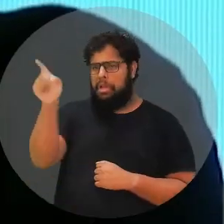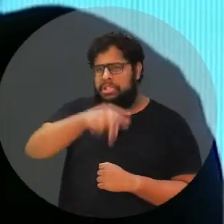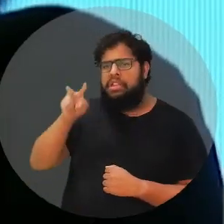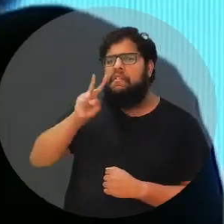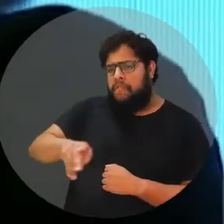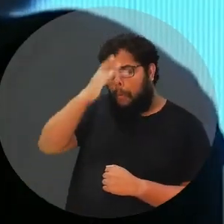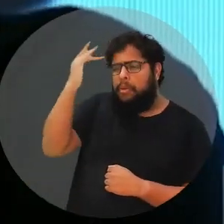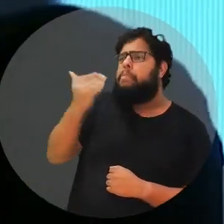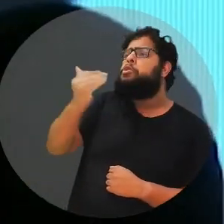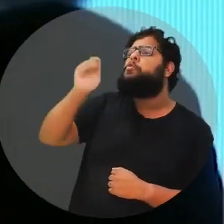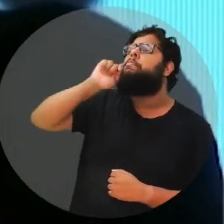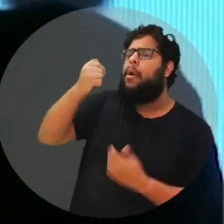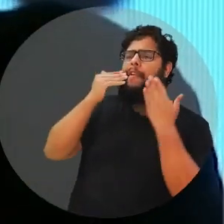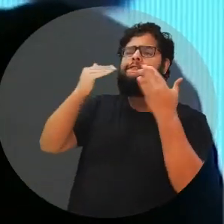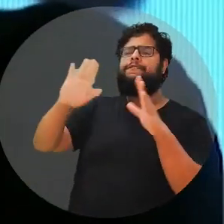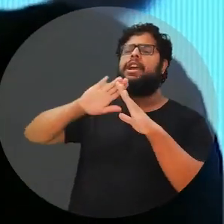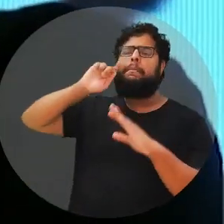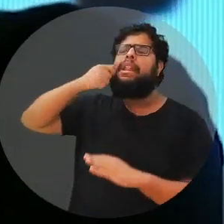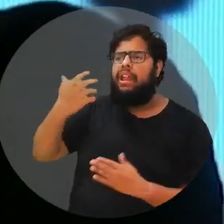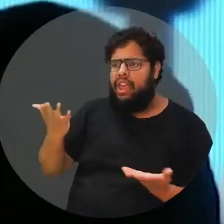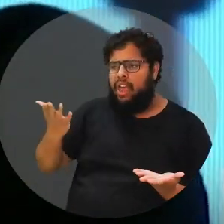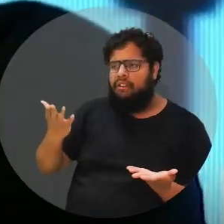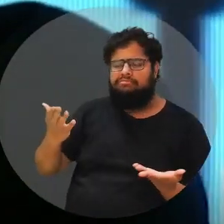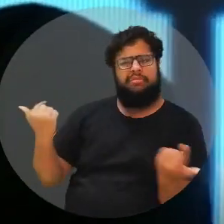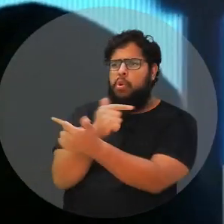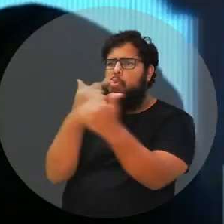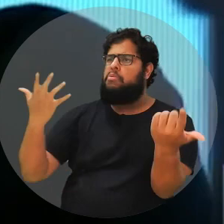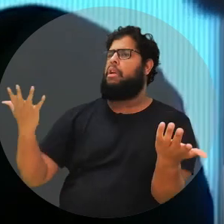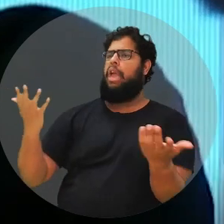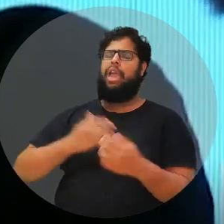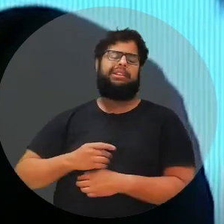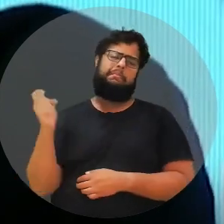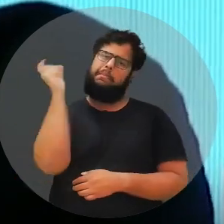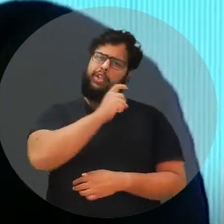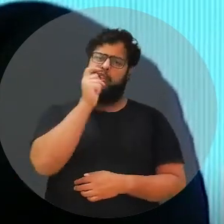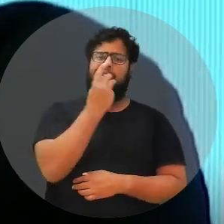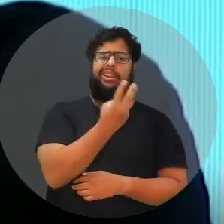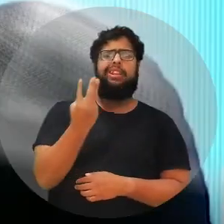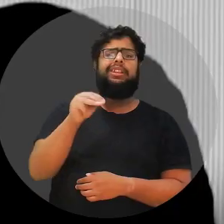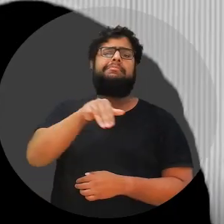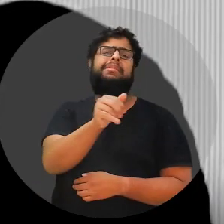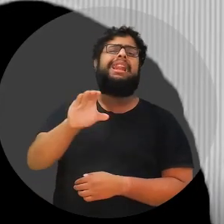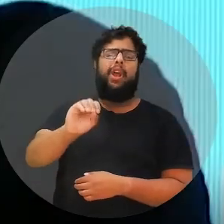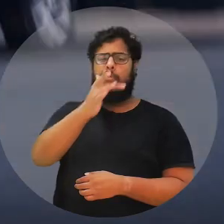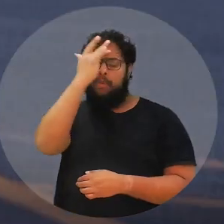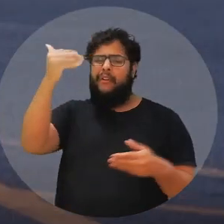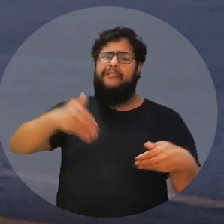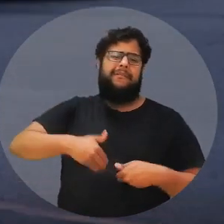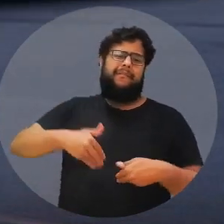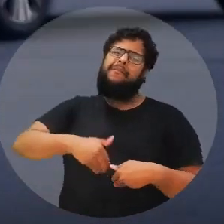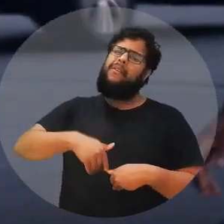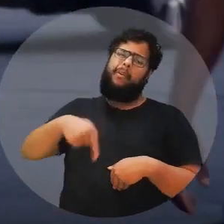Alguém já viu alguém pedindo um pão na porta ali no caixa da padaria? Você não vê, pô. Mentira.